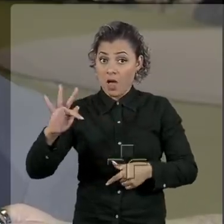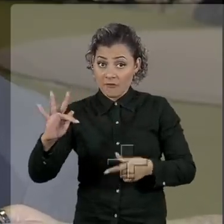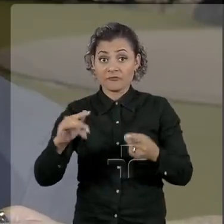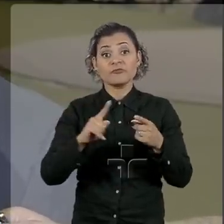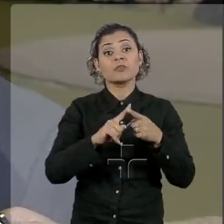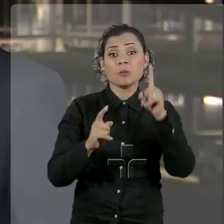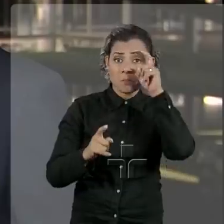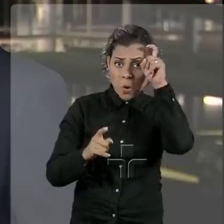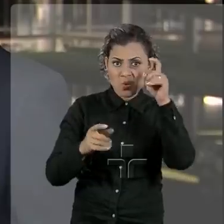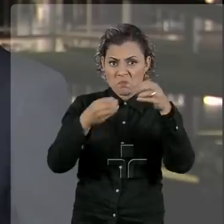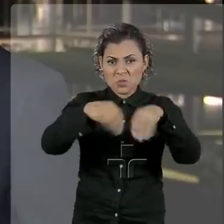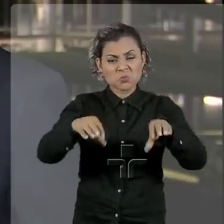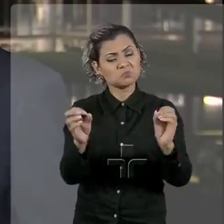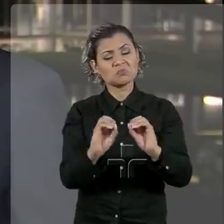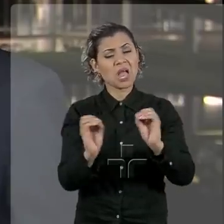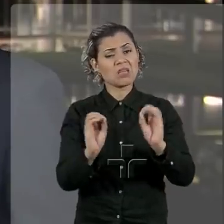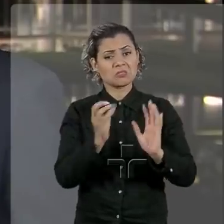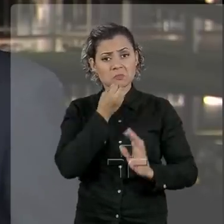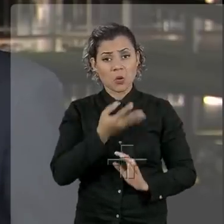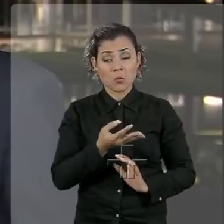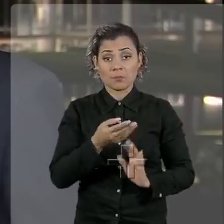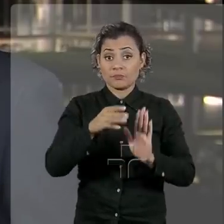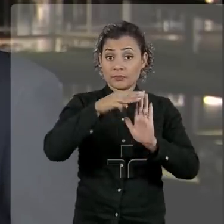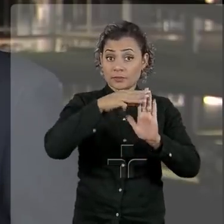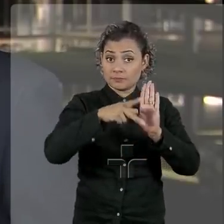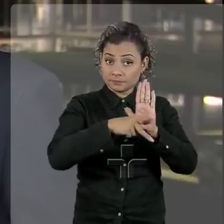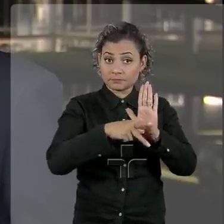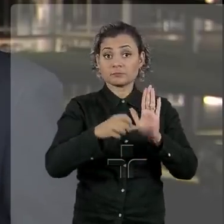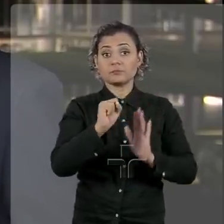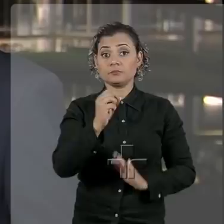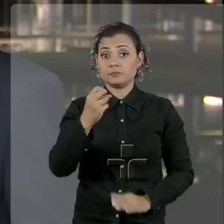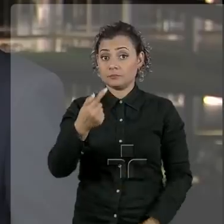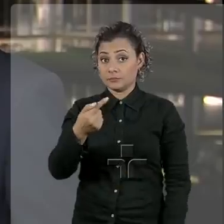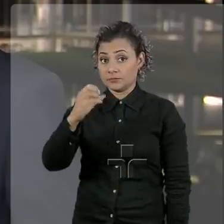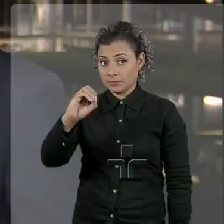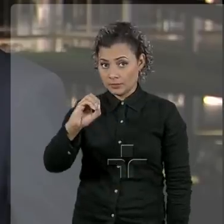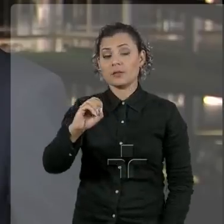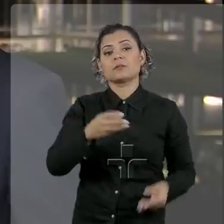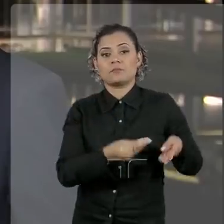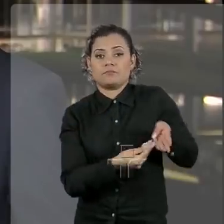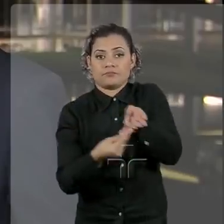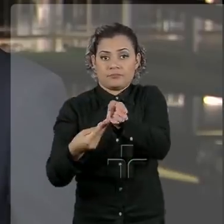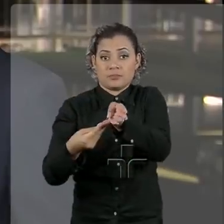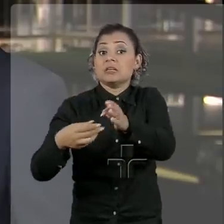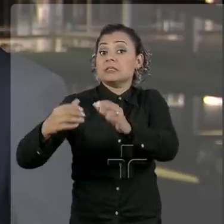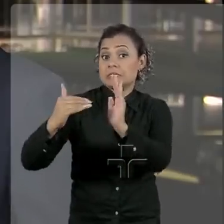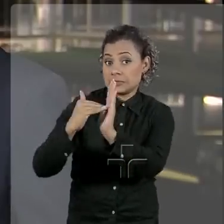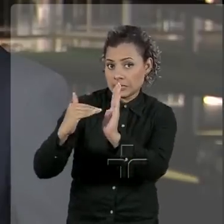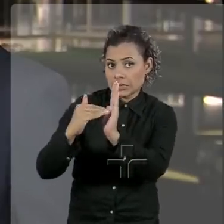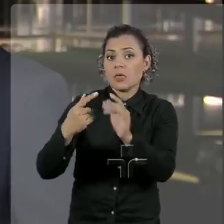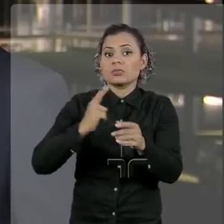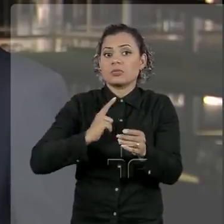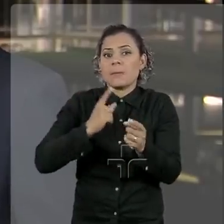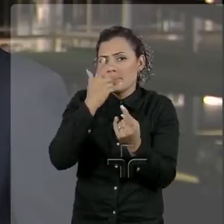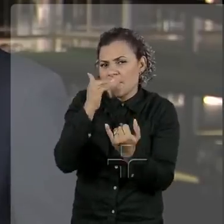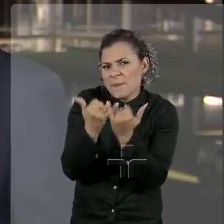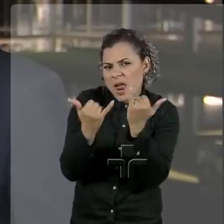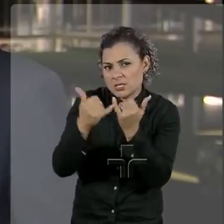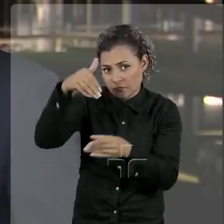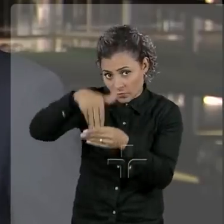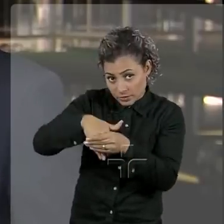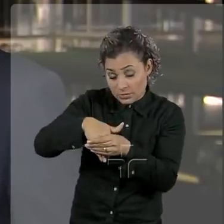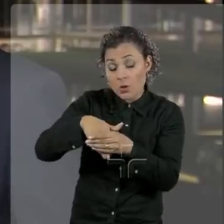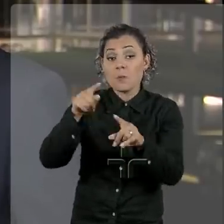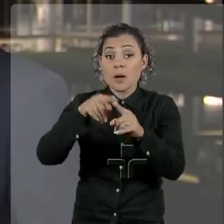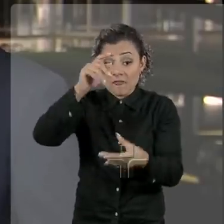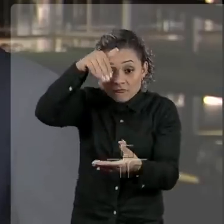não vejo prejuízo nenhum. A medida provisória 870 segue para o Senado, onde tem uma tramitação parecida. A votação no plenário